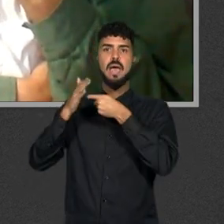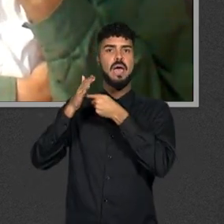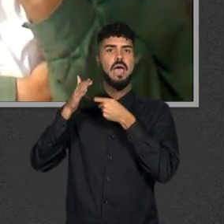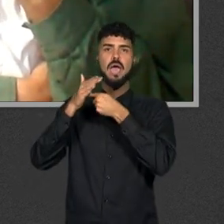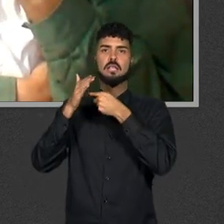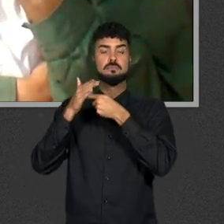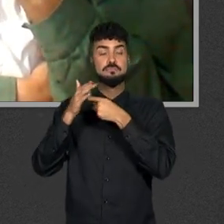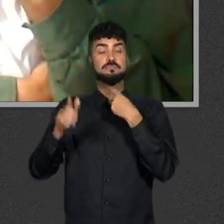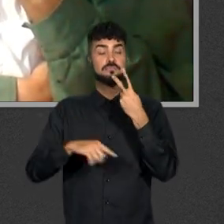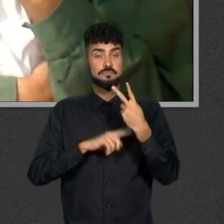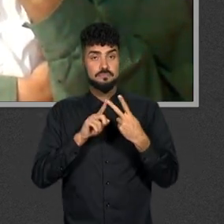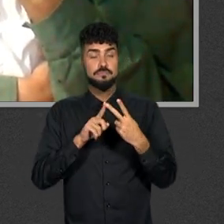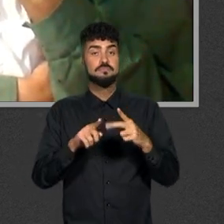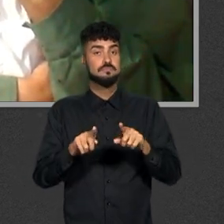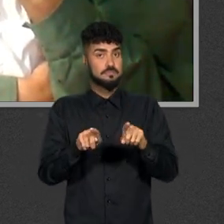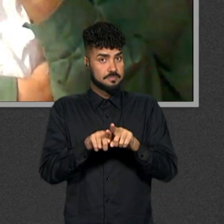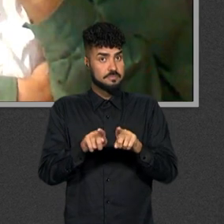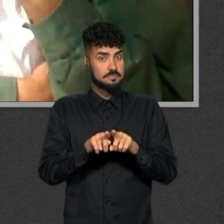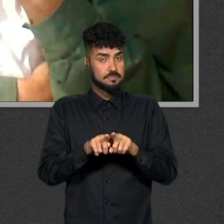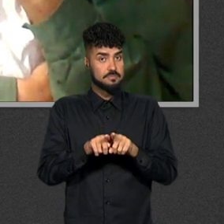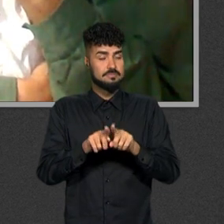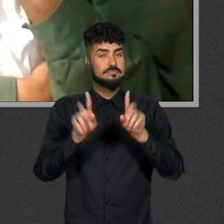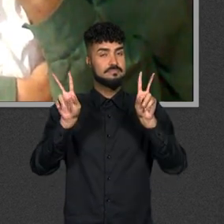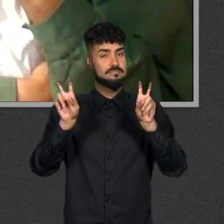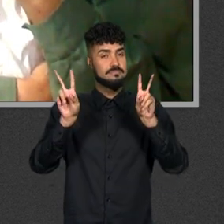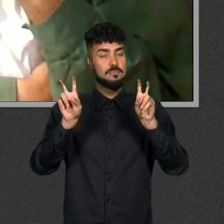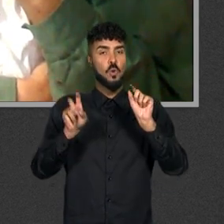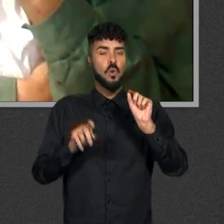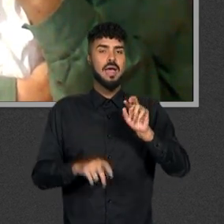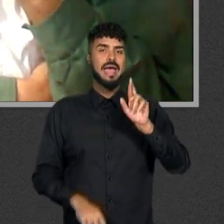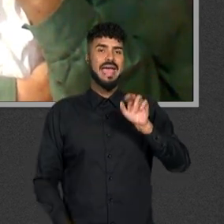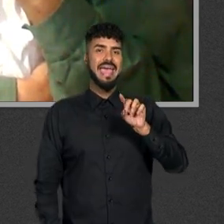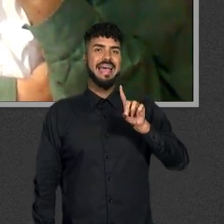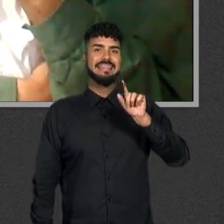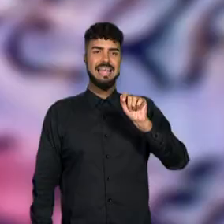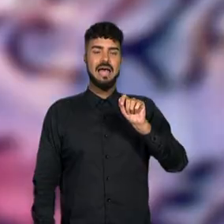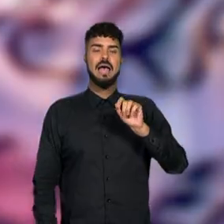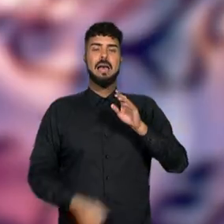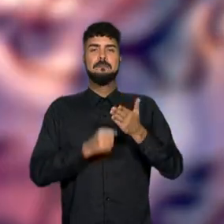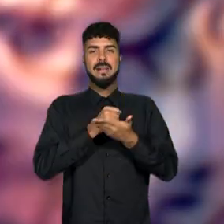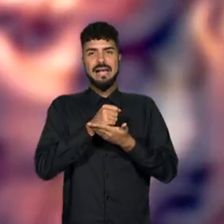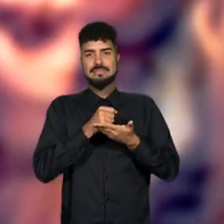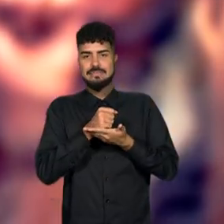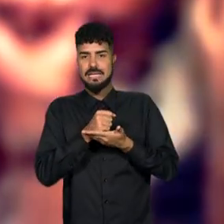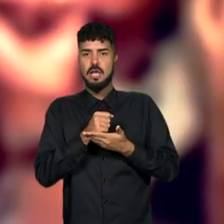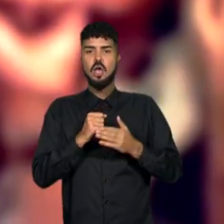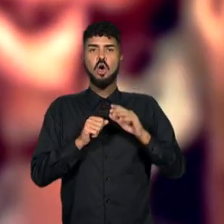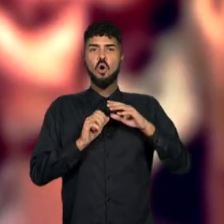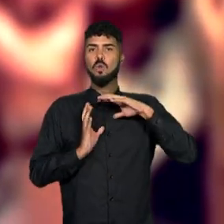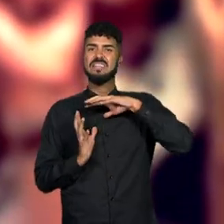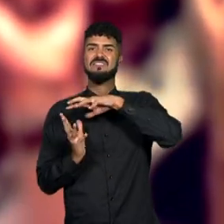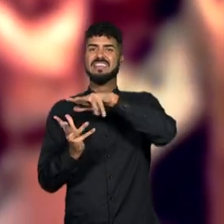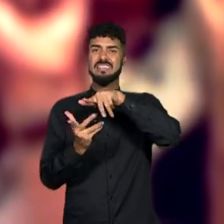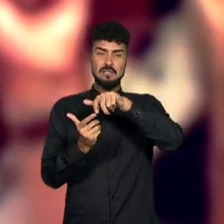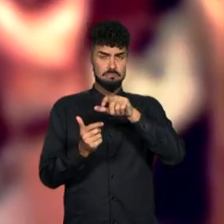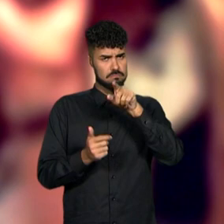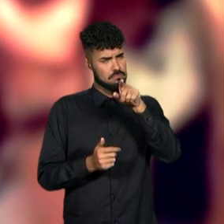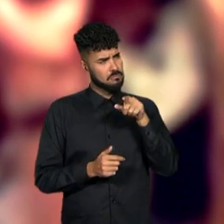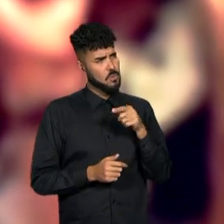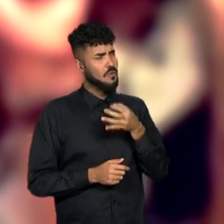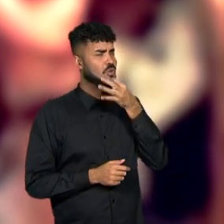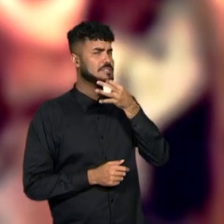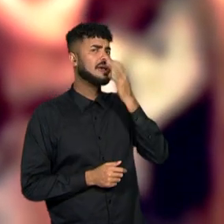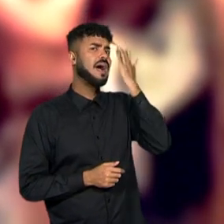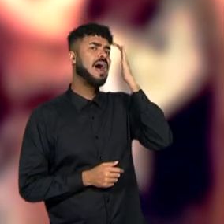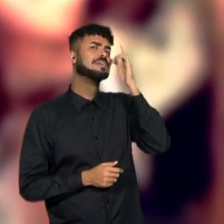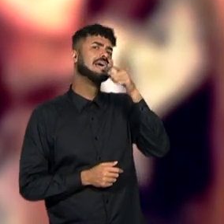também a renda básica universal. O que é que você acha dessa